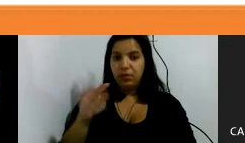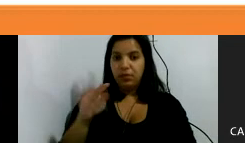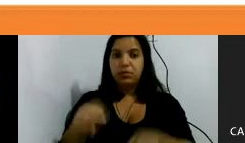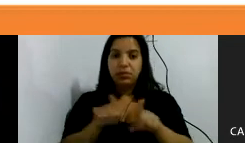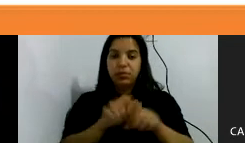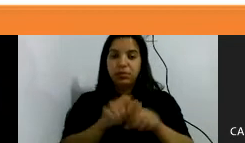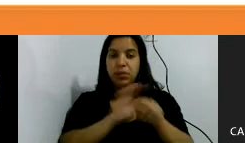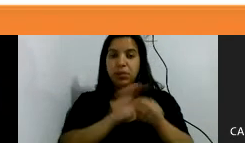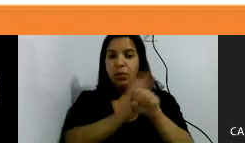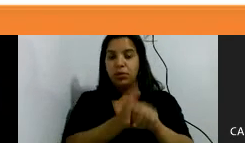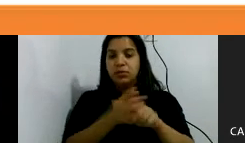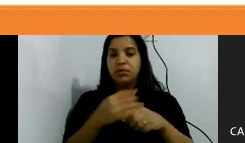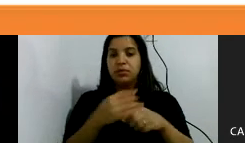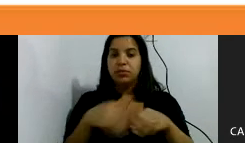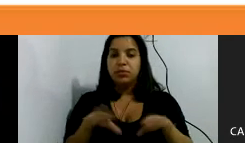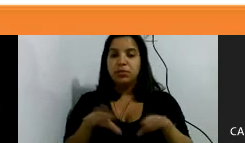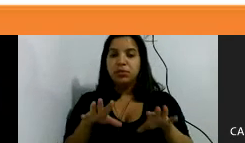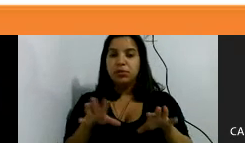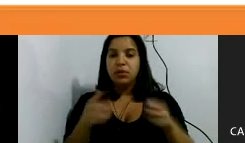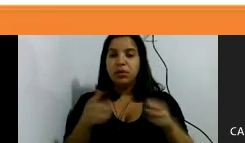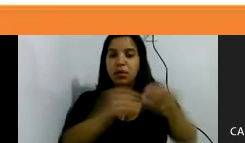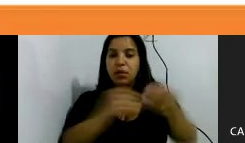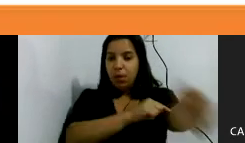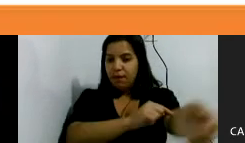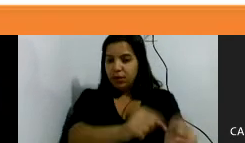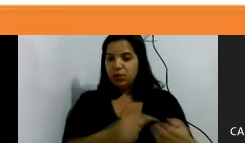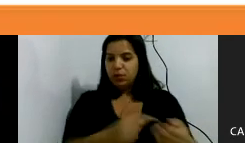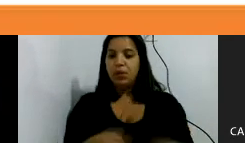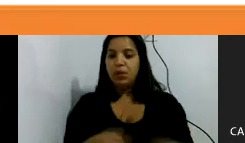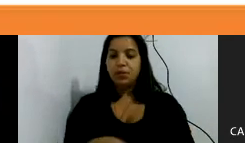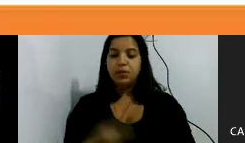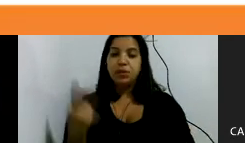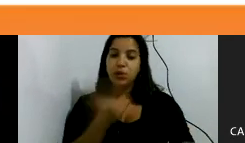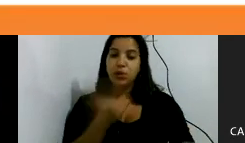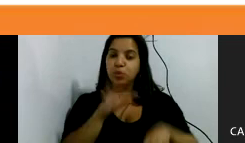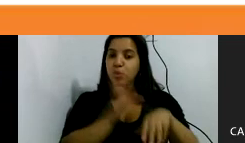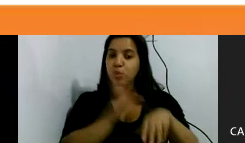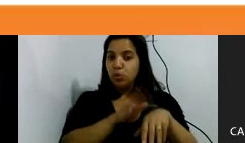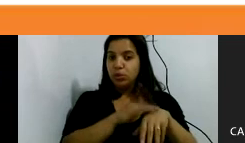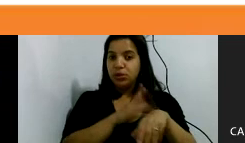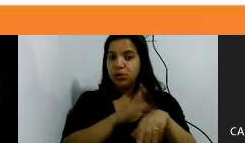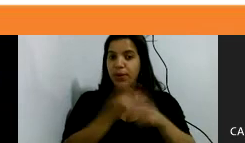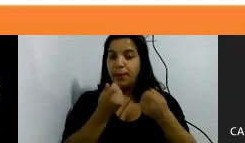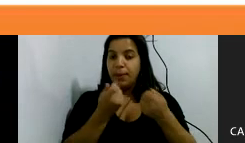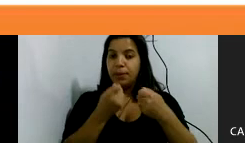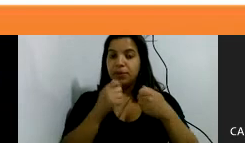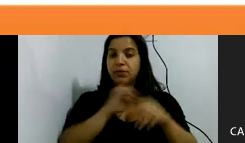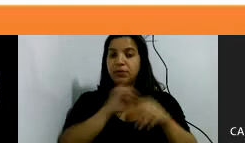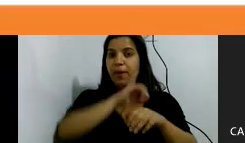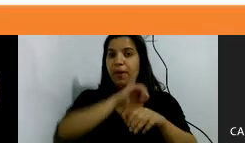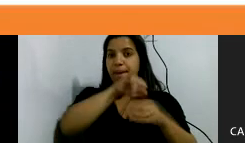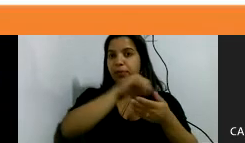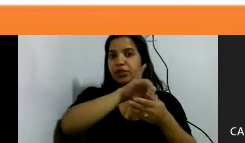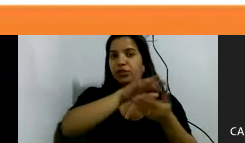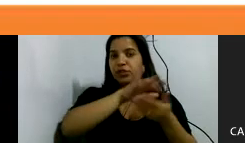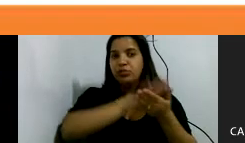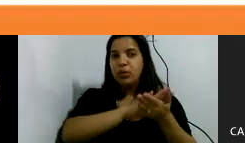coagulação intravascular disseminada. Porque são duas patologias em que a gente tem consumo de proteínas